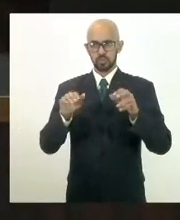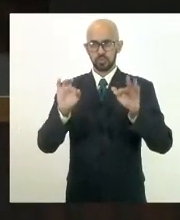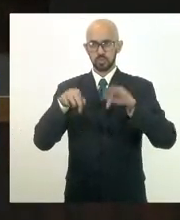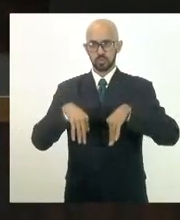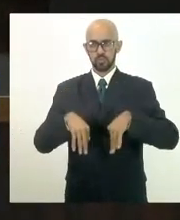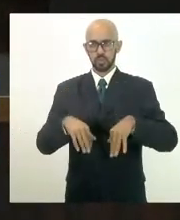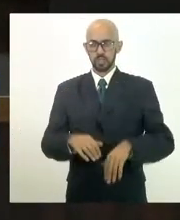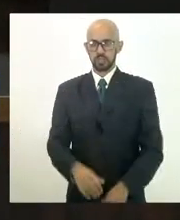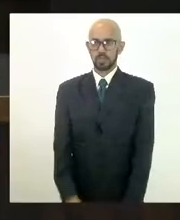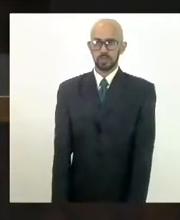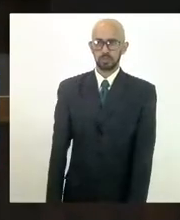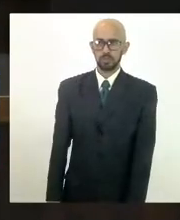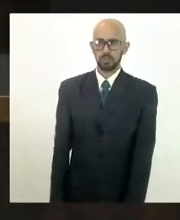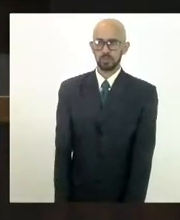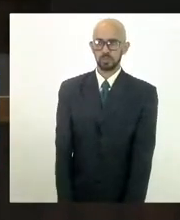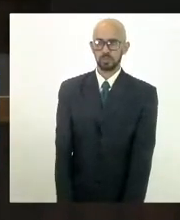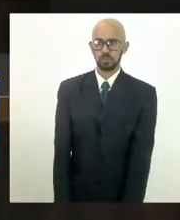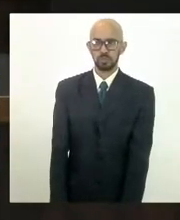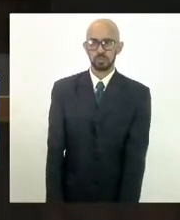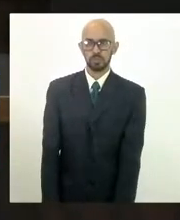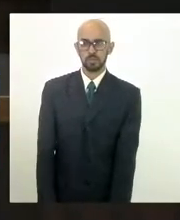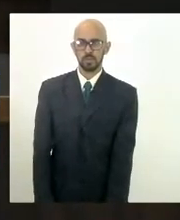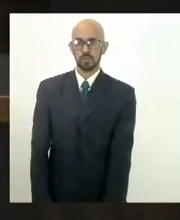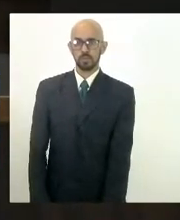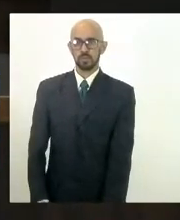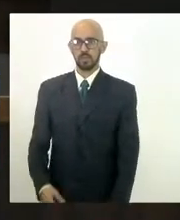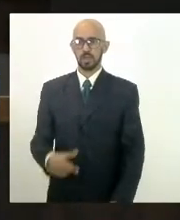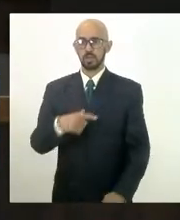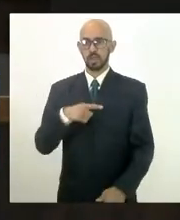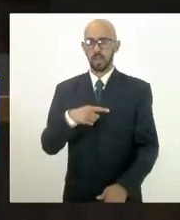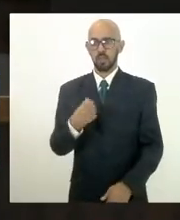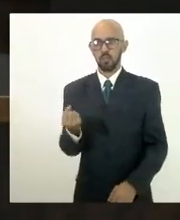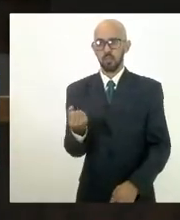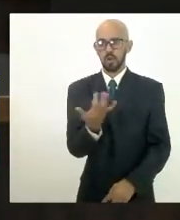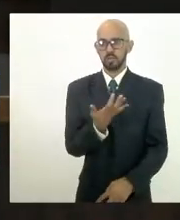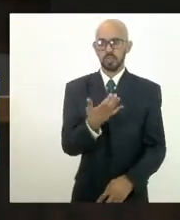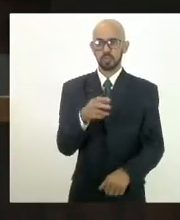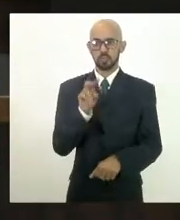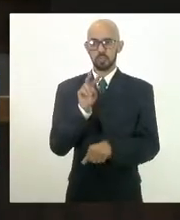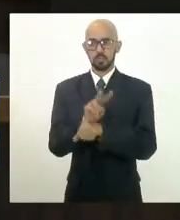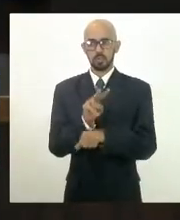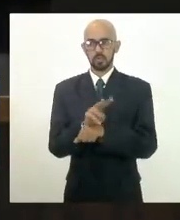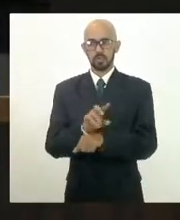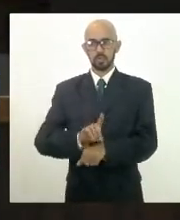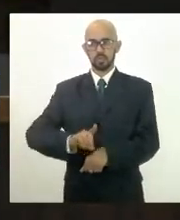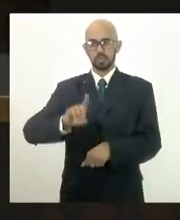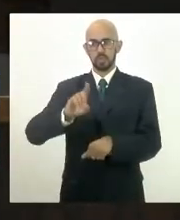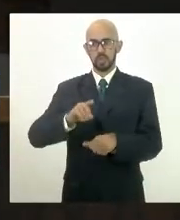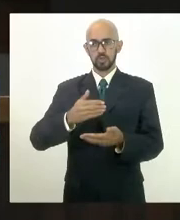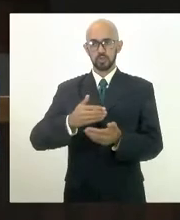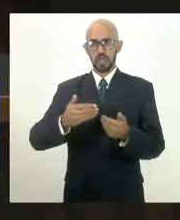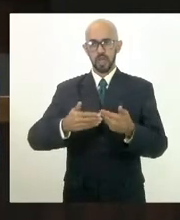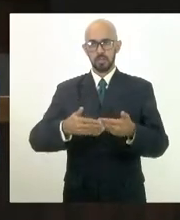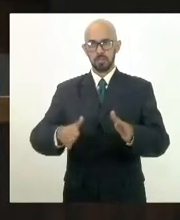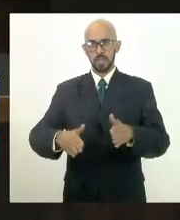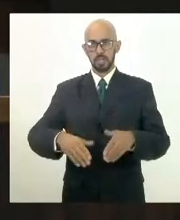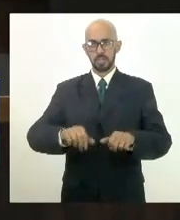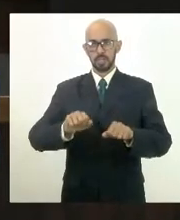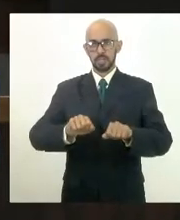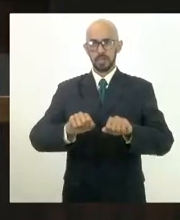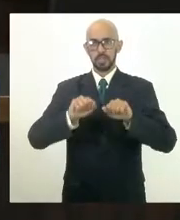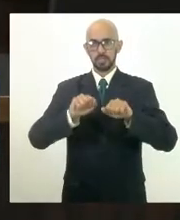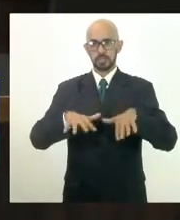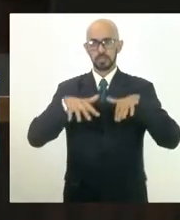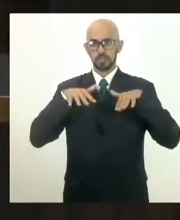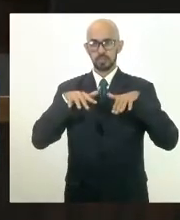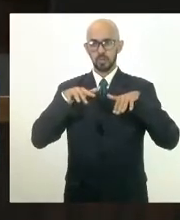encerrada. Havendo número legal sobre a proteção de Deus, iniciamos os nossos trabalhos. Está aberta a sessão ordinária do dia 10